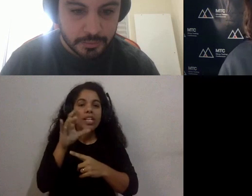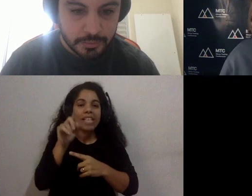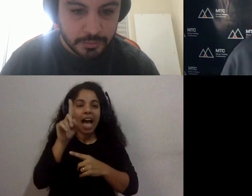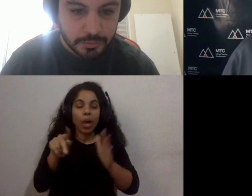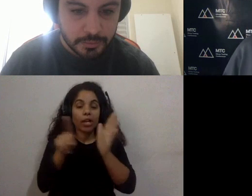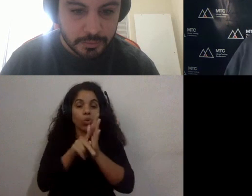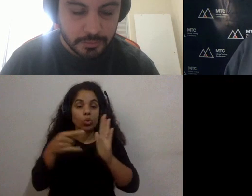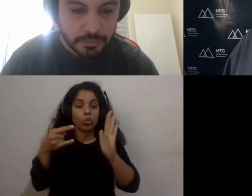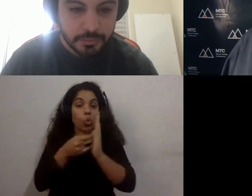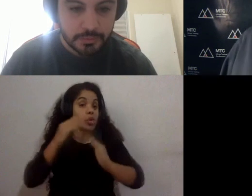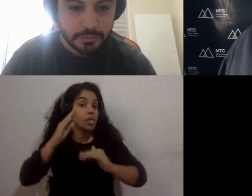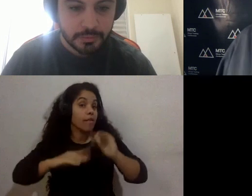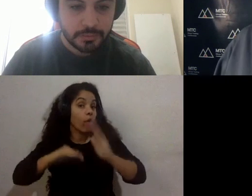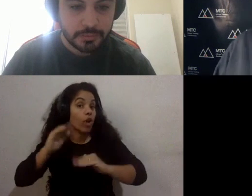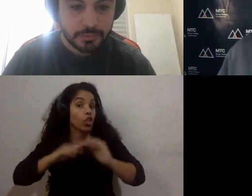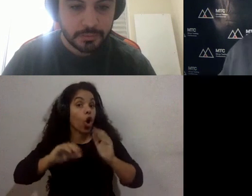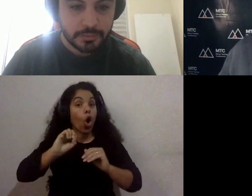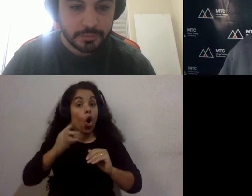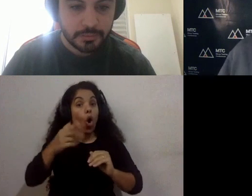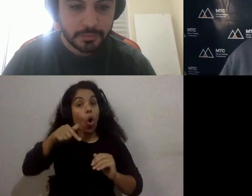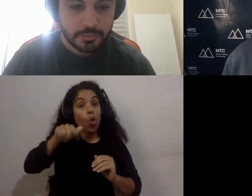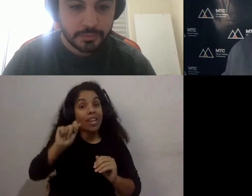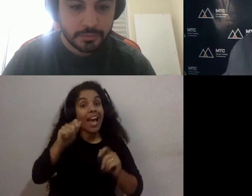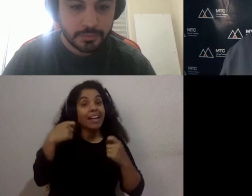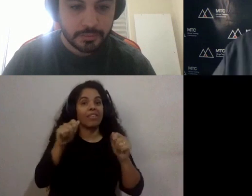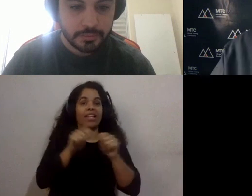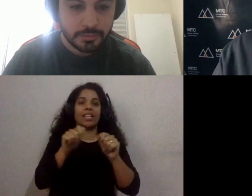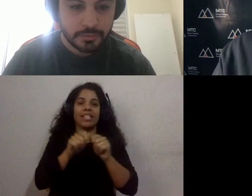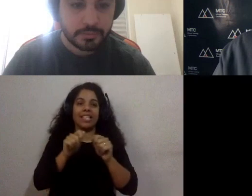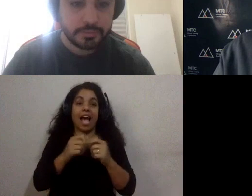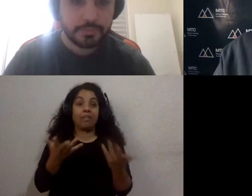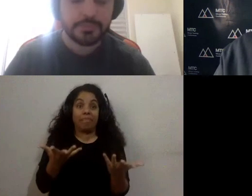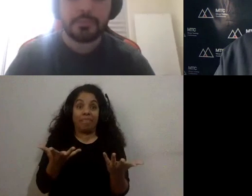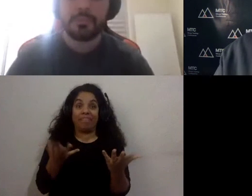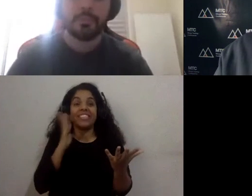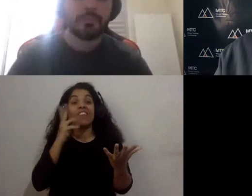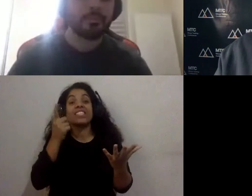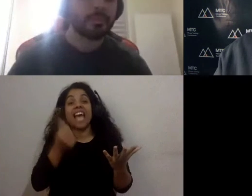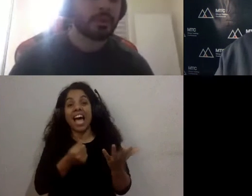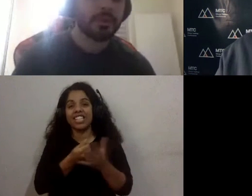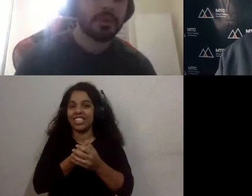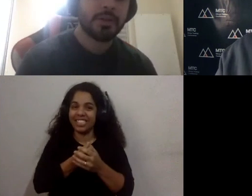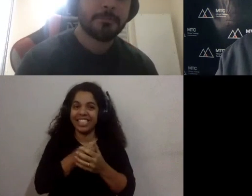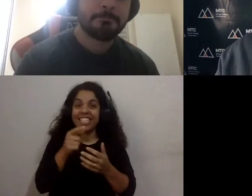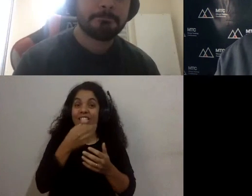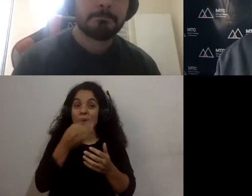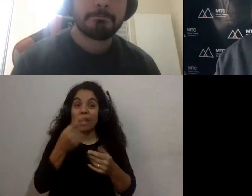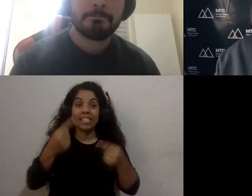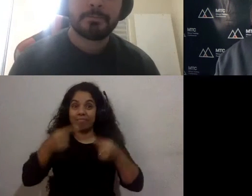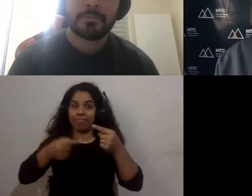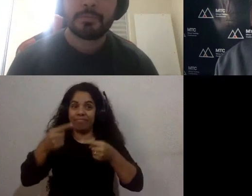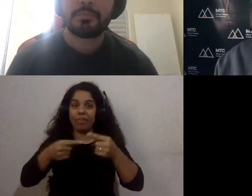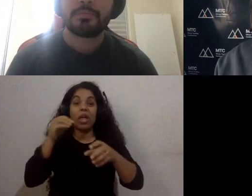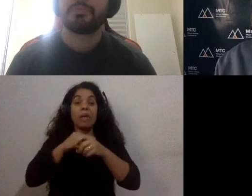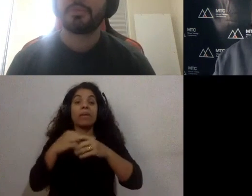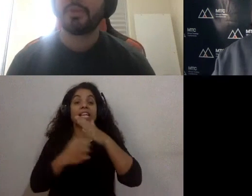desenvolvedor ou o QA deveria realizá-lo? O que você acha aí sobre essa polêmica aí nas empresas?